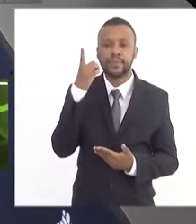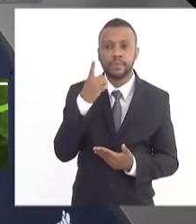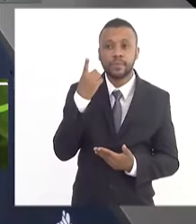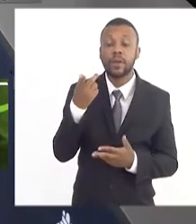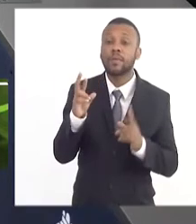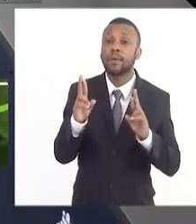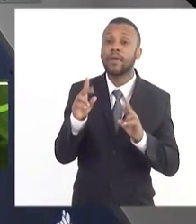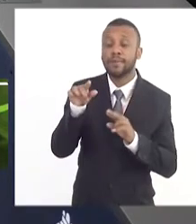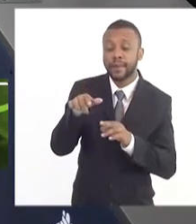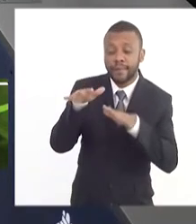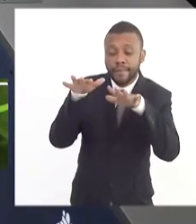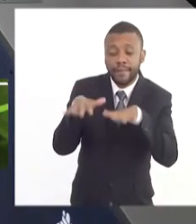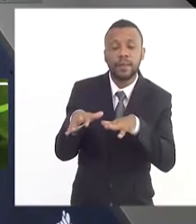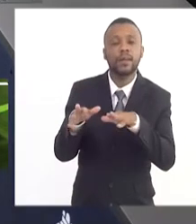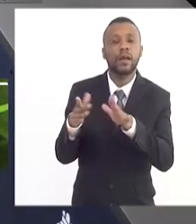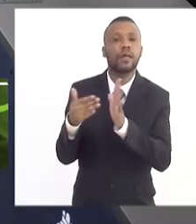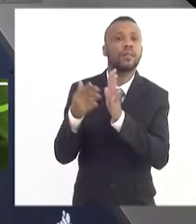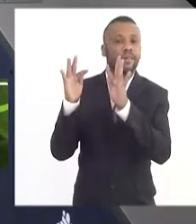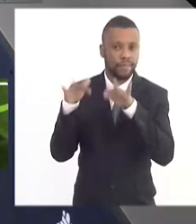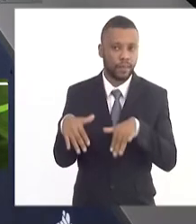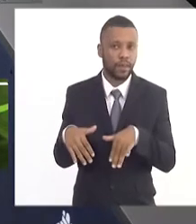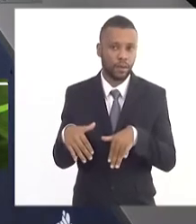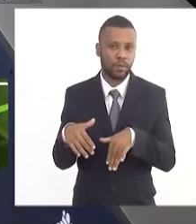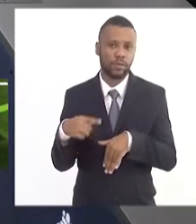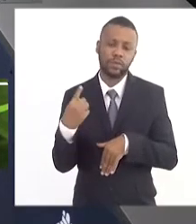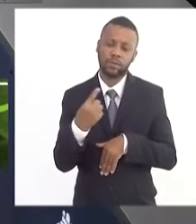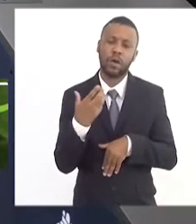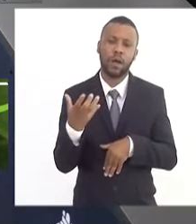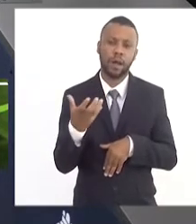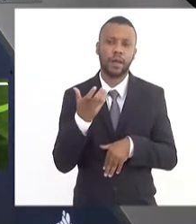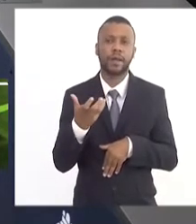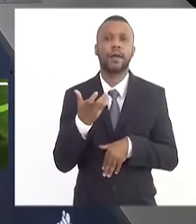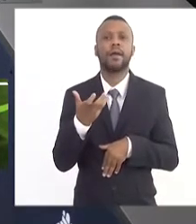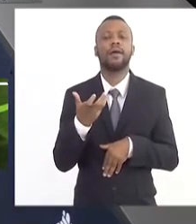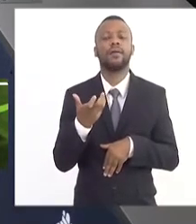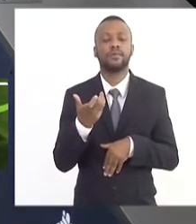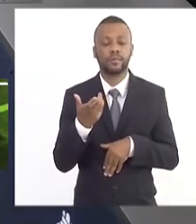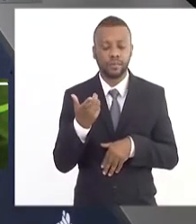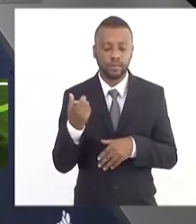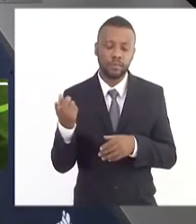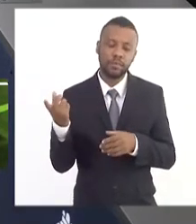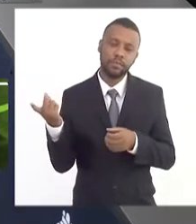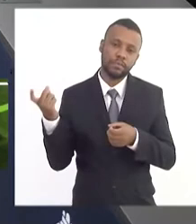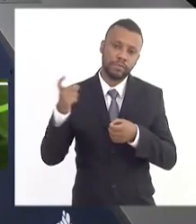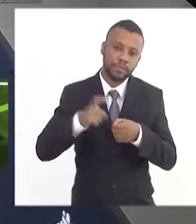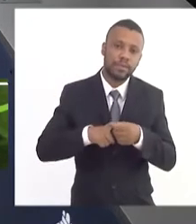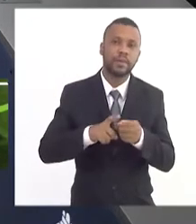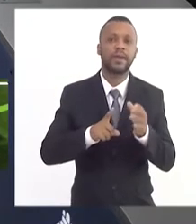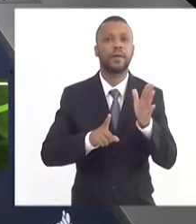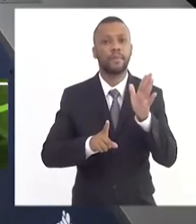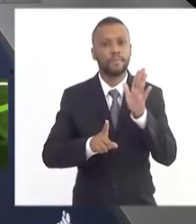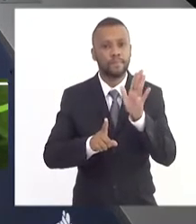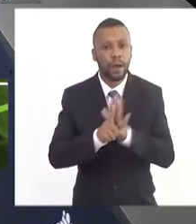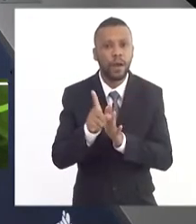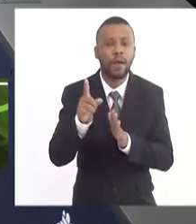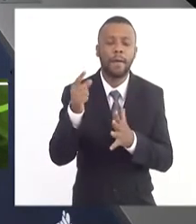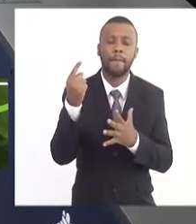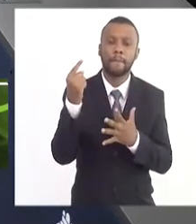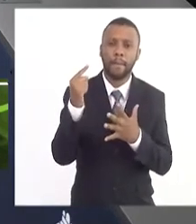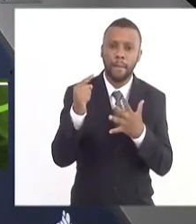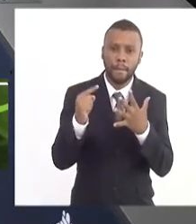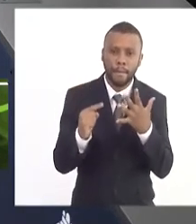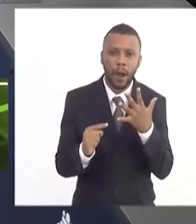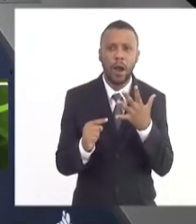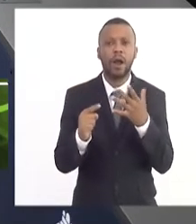fique aqui até o final, porque a gente quer deixar para voltar as perguntas, isso é uma questão mais pragmática